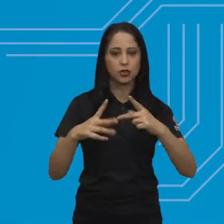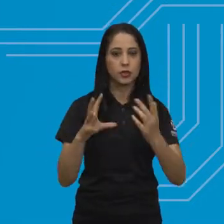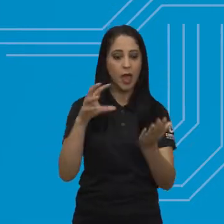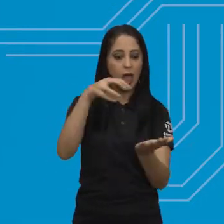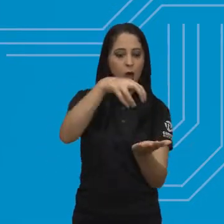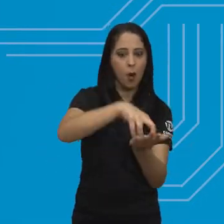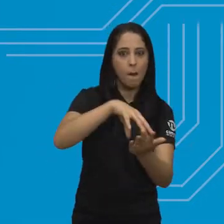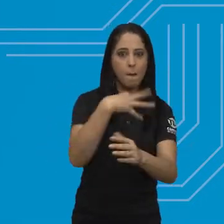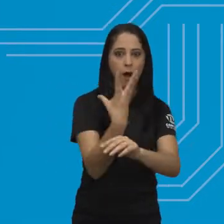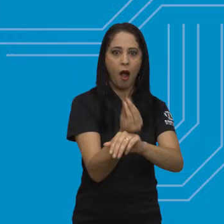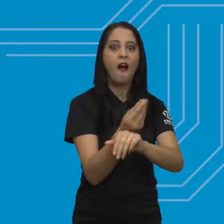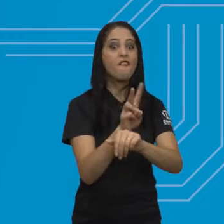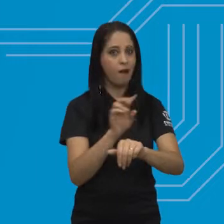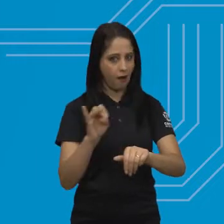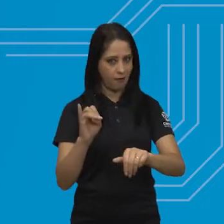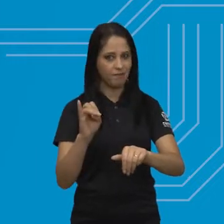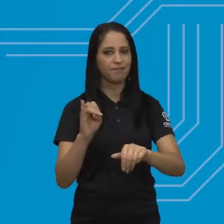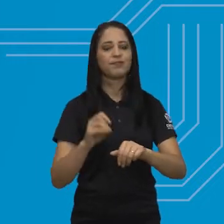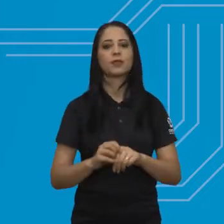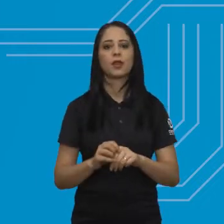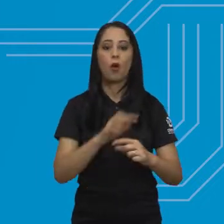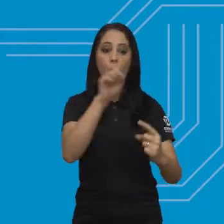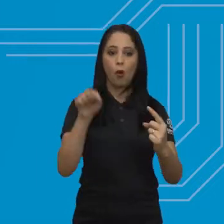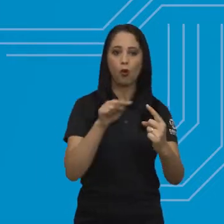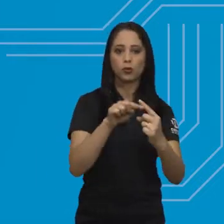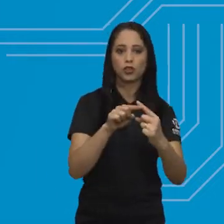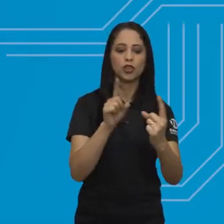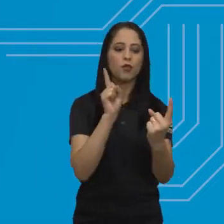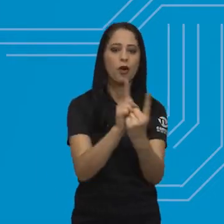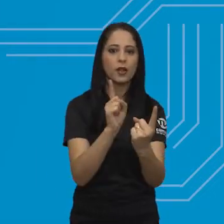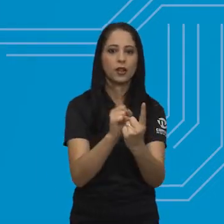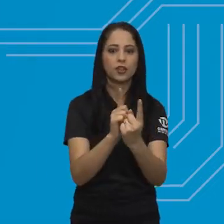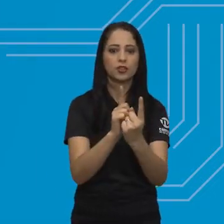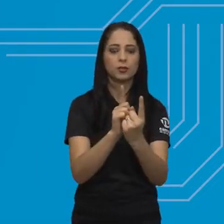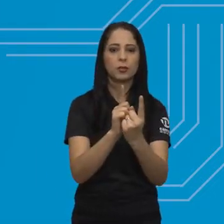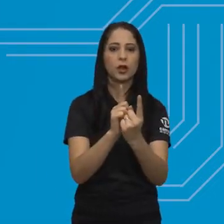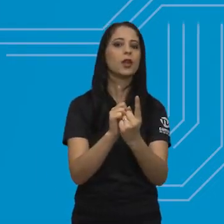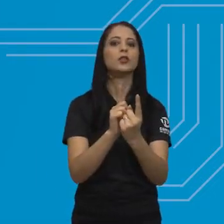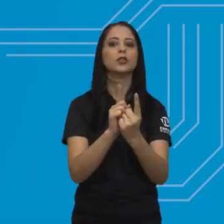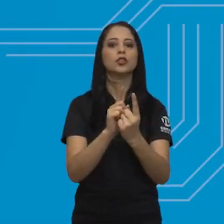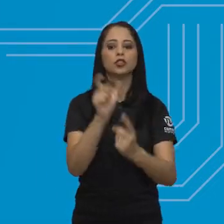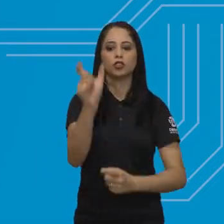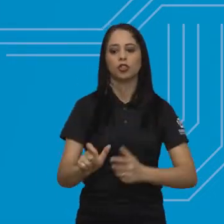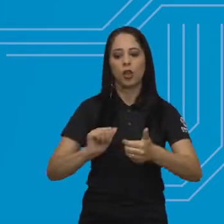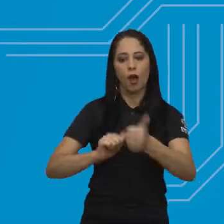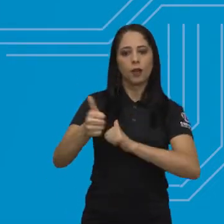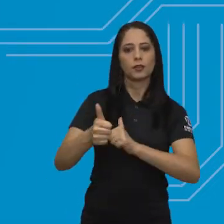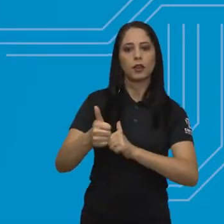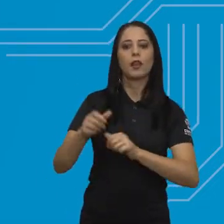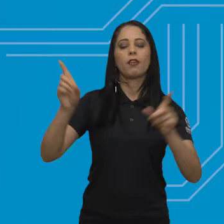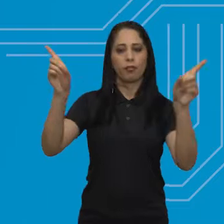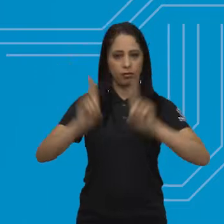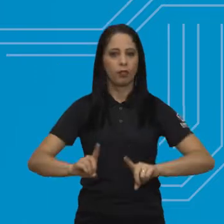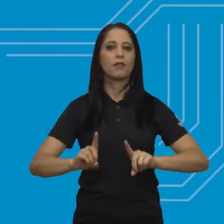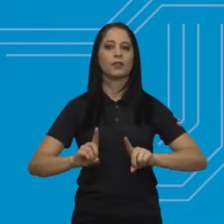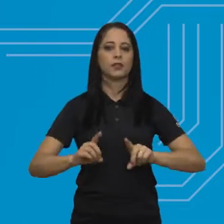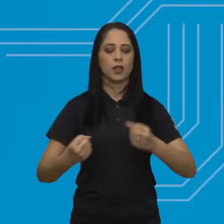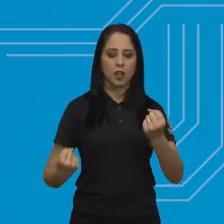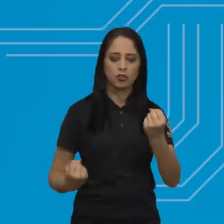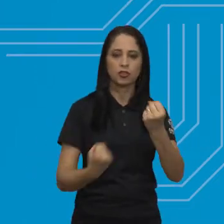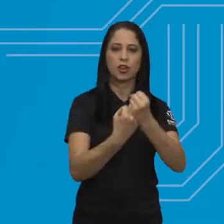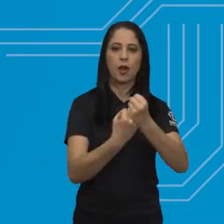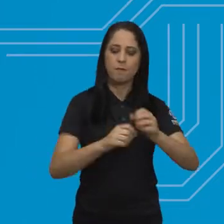deve ganhar um centro de formação do paradesporto voltado para atender atletas deficientes e apoiar o desenvolvimento de modalidades